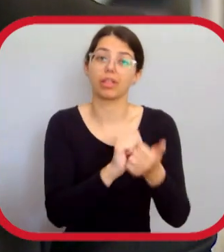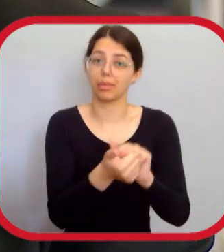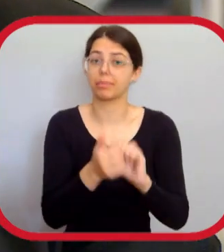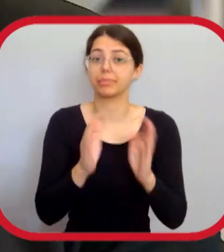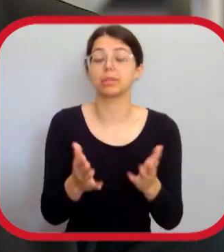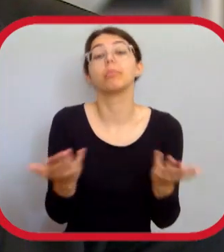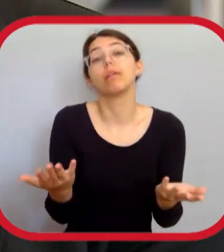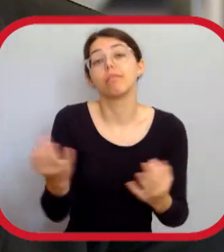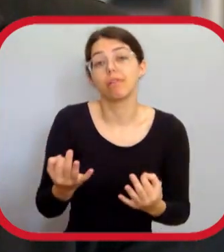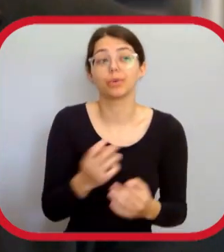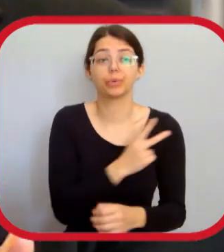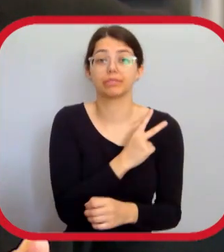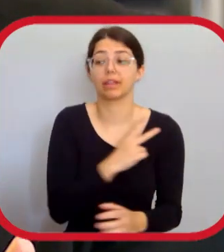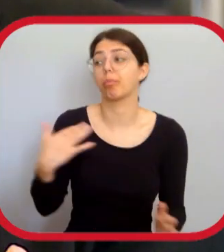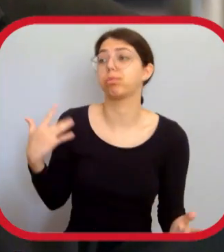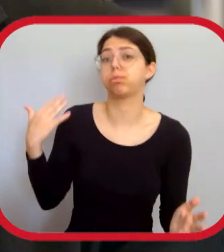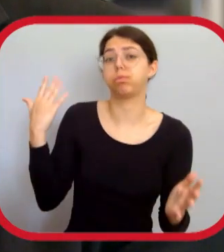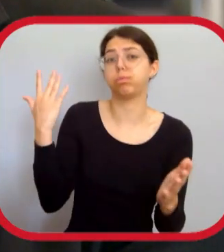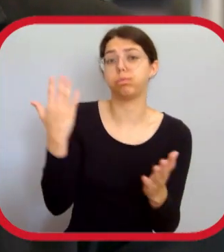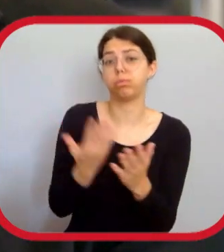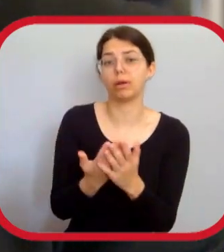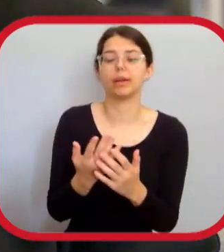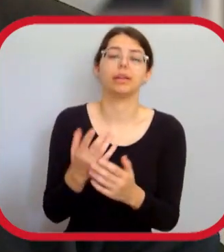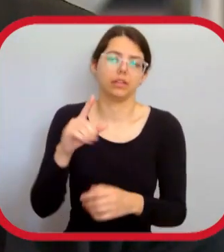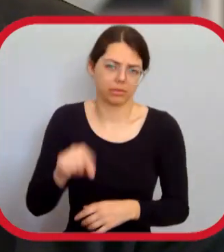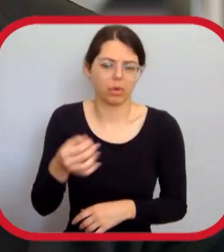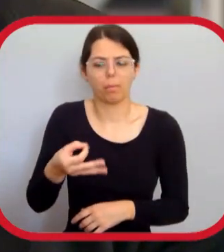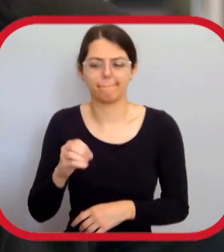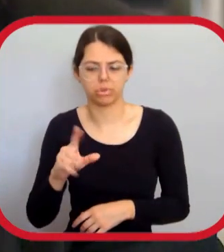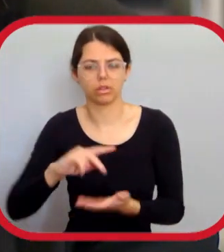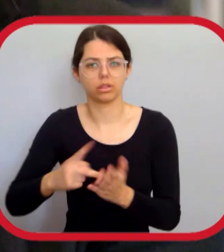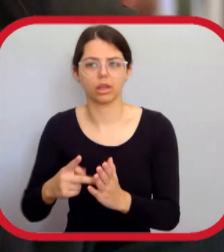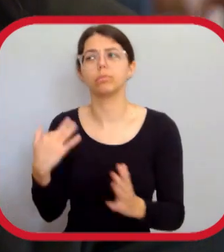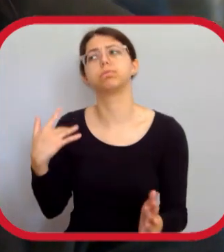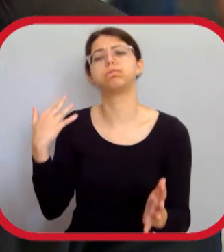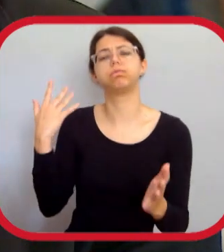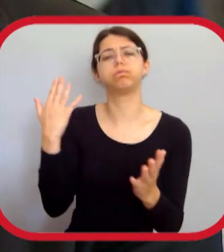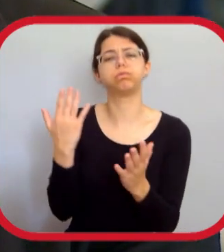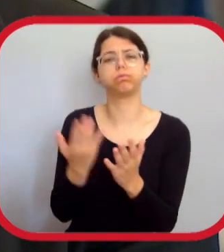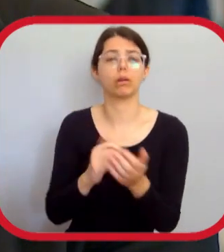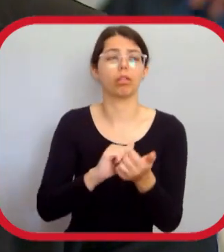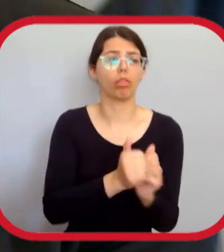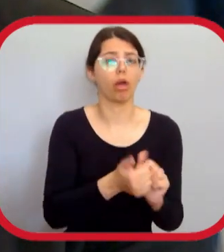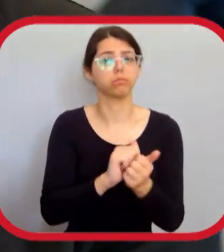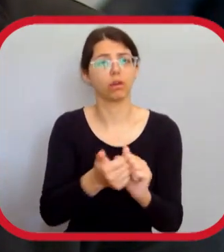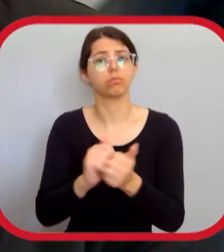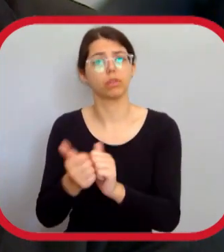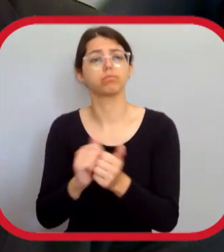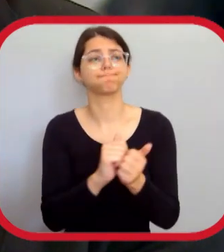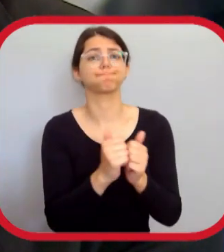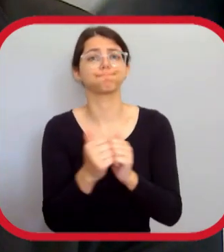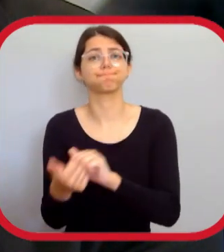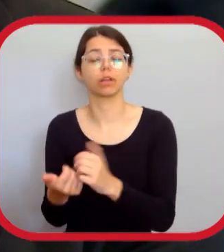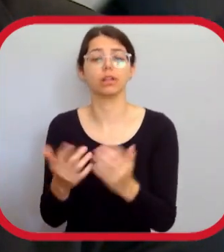têm que se adaptar, mas a verdade é que as universidades, e neste caso as universidades e os politécnicos, têm se adaptado ao longo dos anos. Eu acho